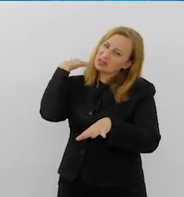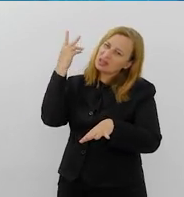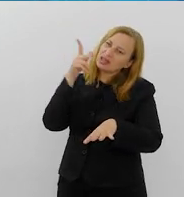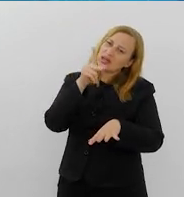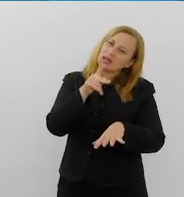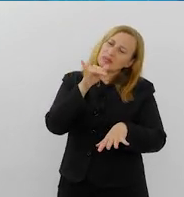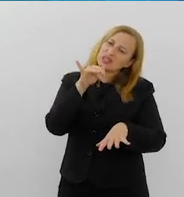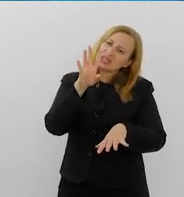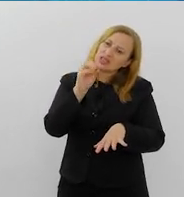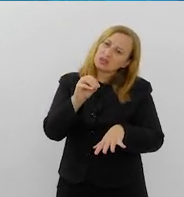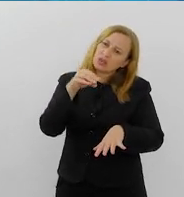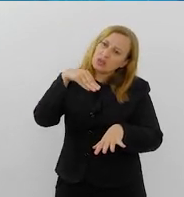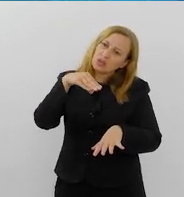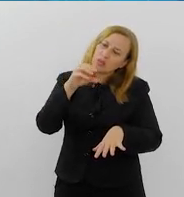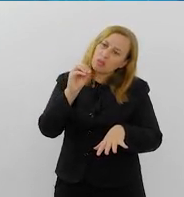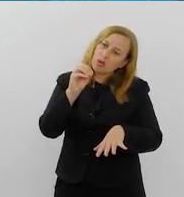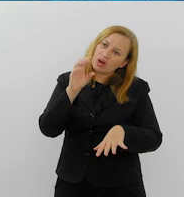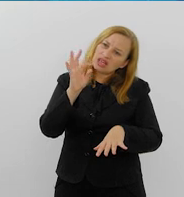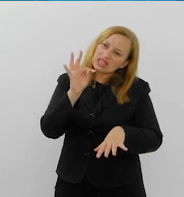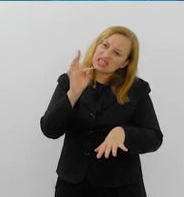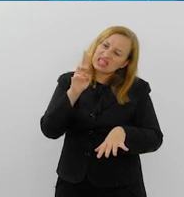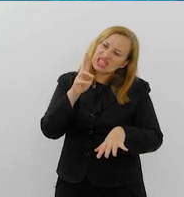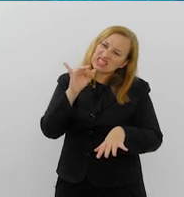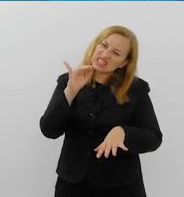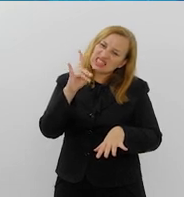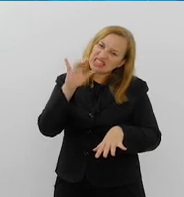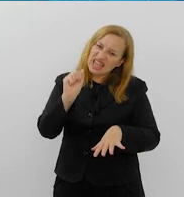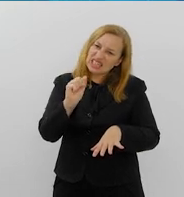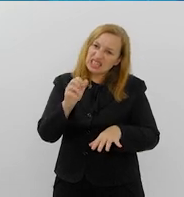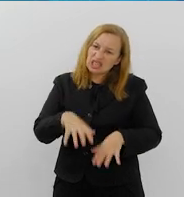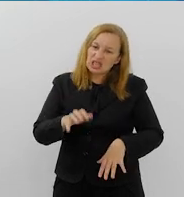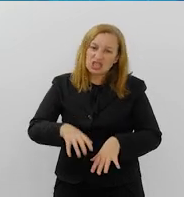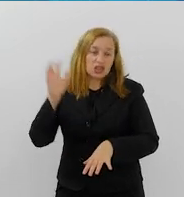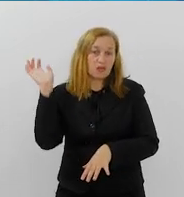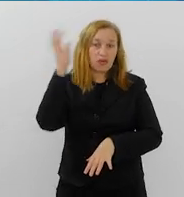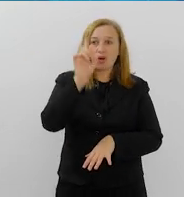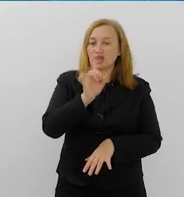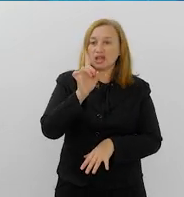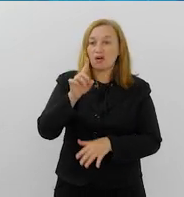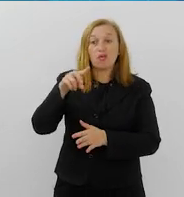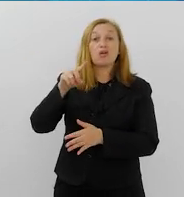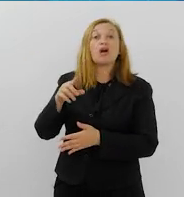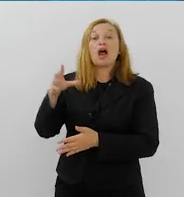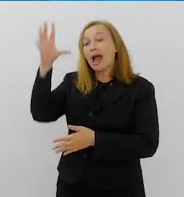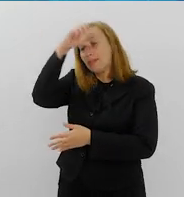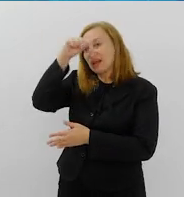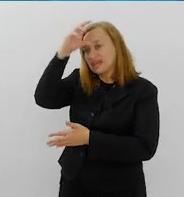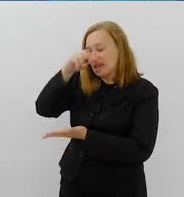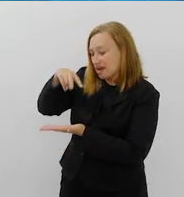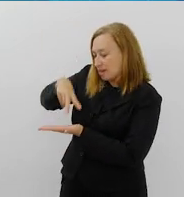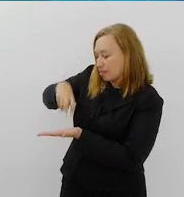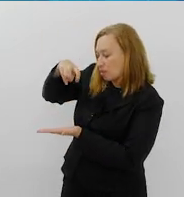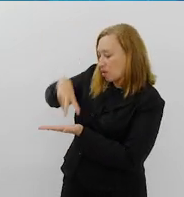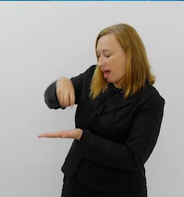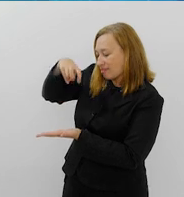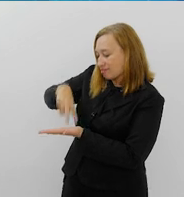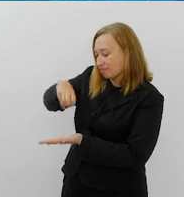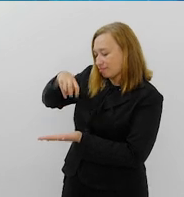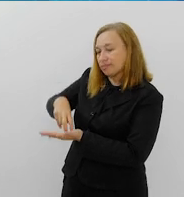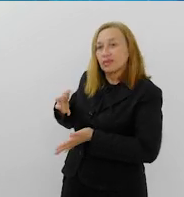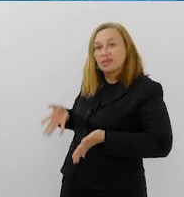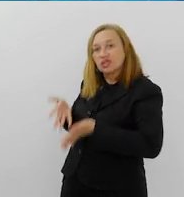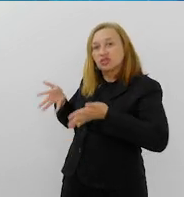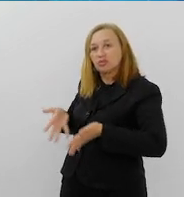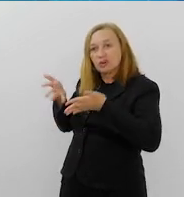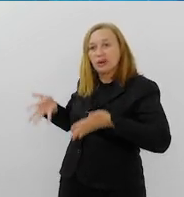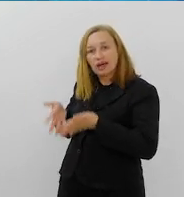trás, de psicomotricidade, não é nem de vôlei, não. É de vamos pular com os dois pés, né? Para